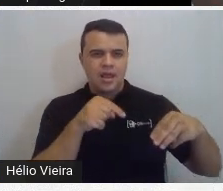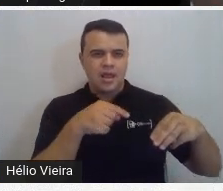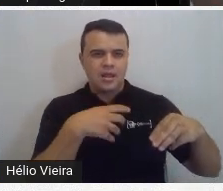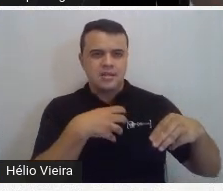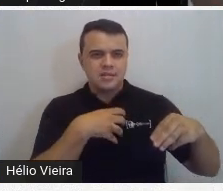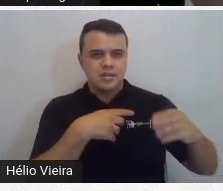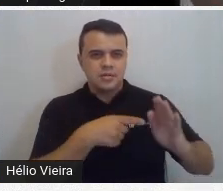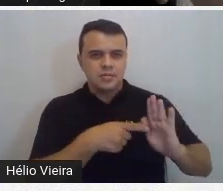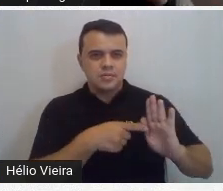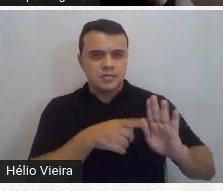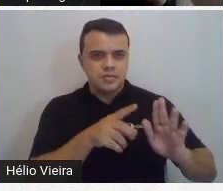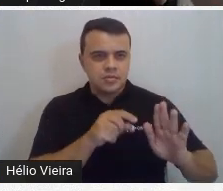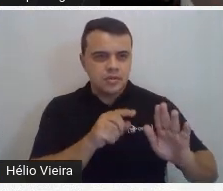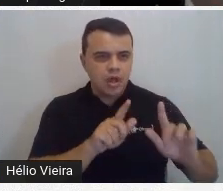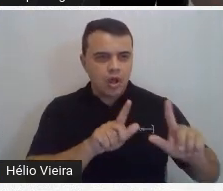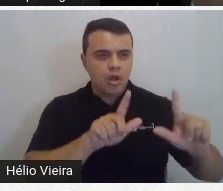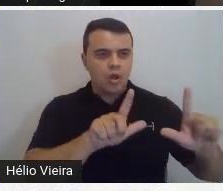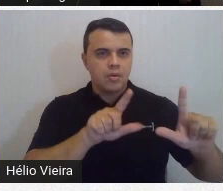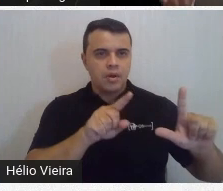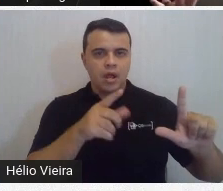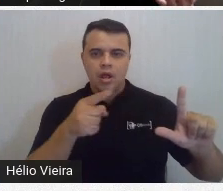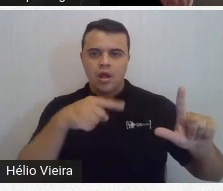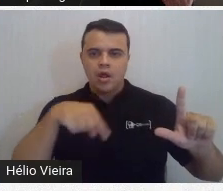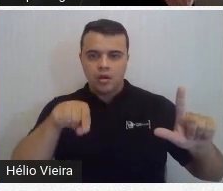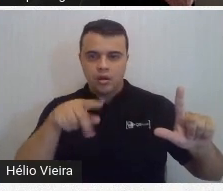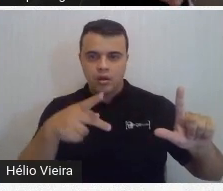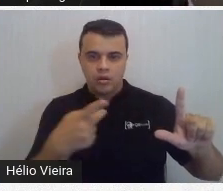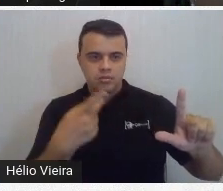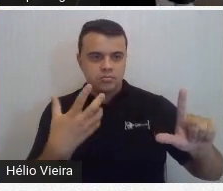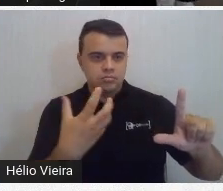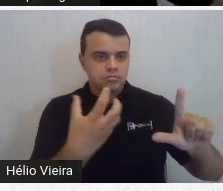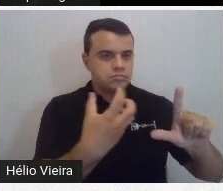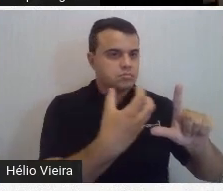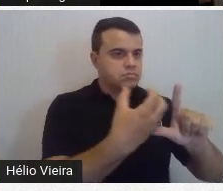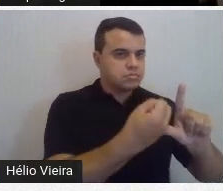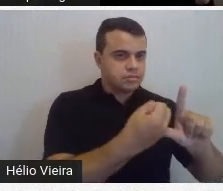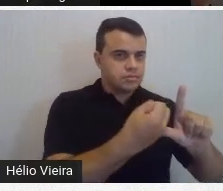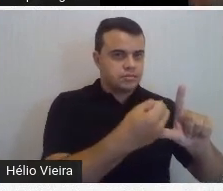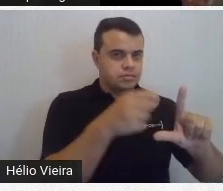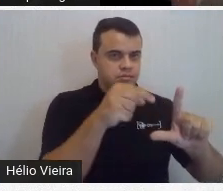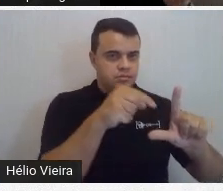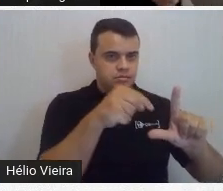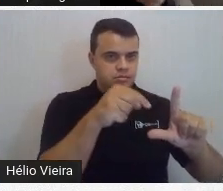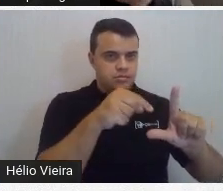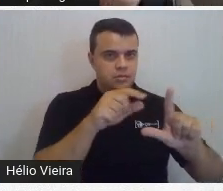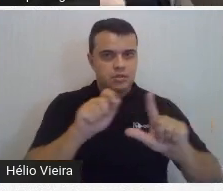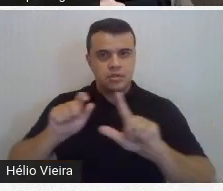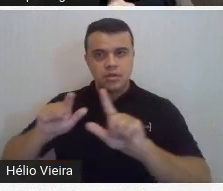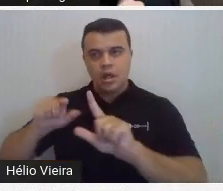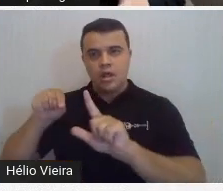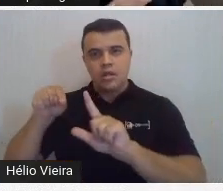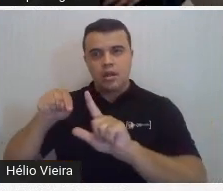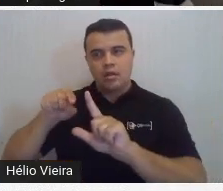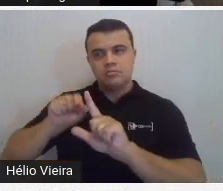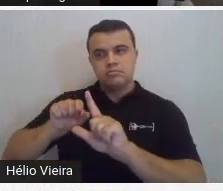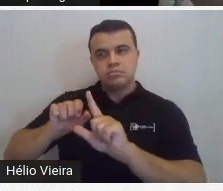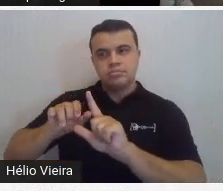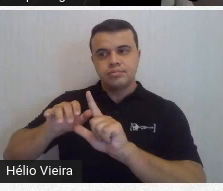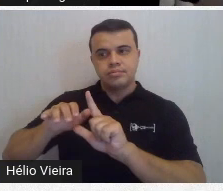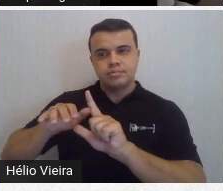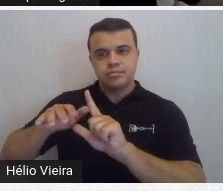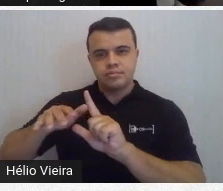seja, trazer para a obra aquilo que estava ali à sua frente, o expressionismo busca o contrário,